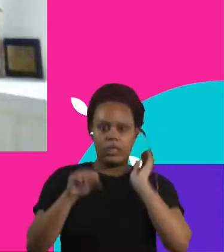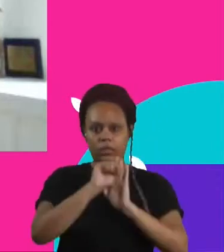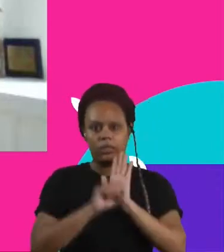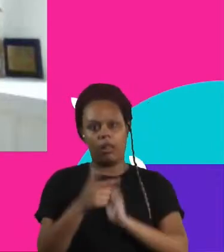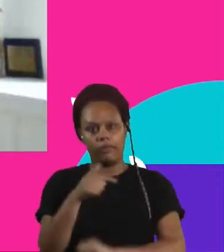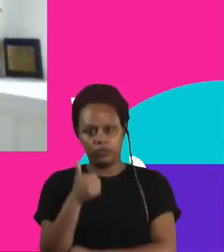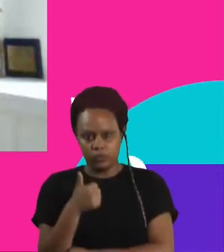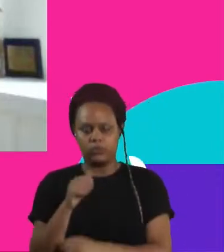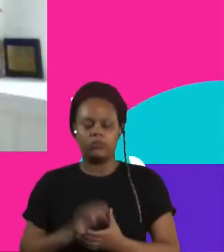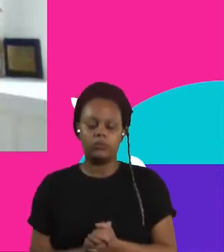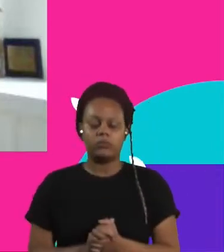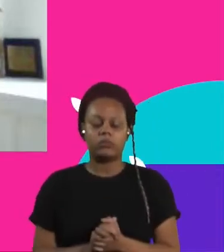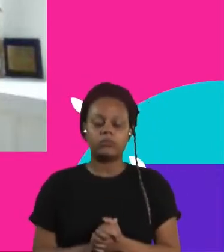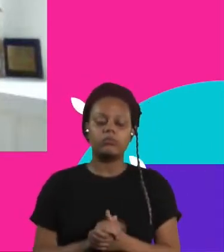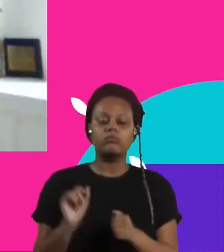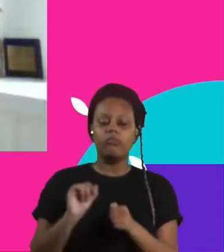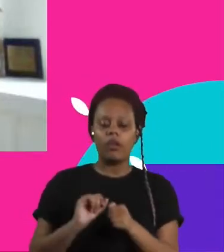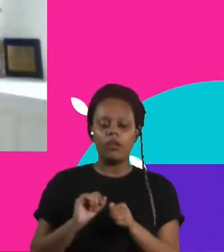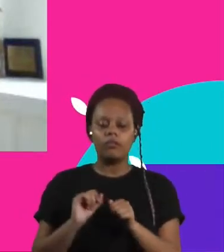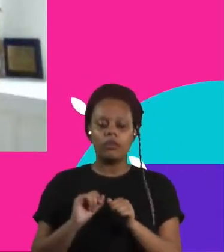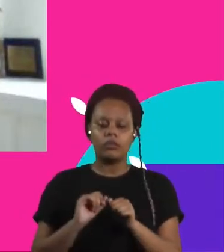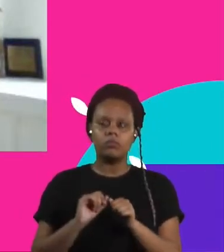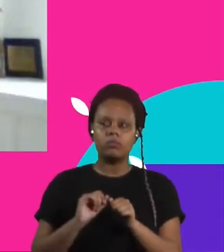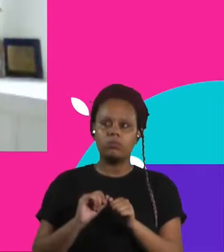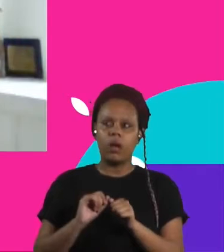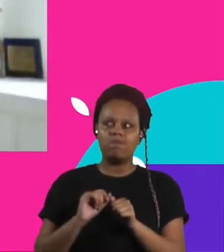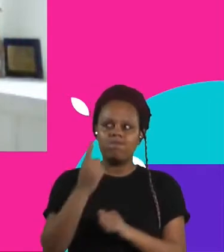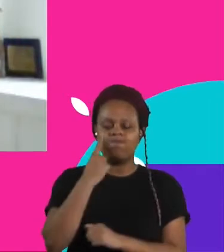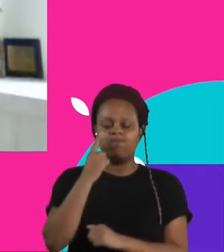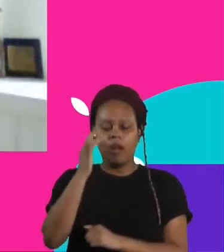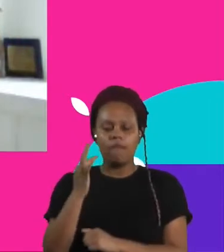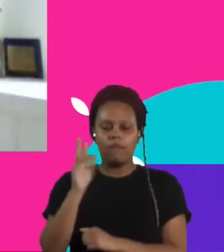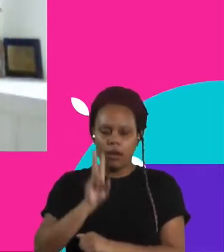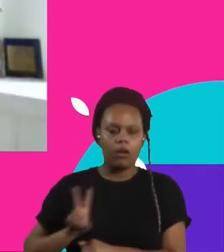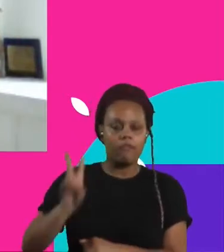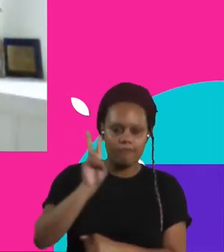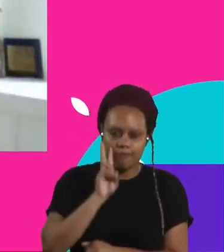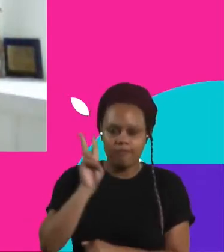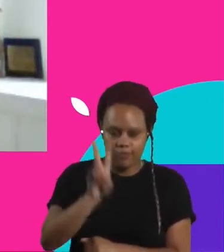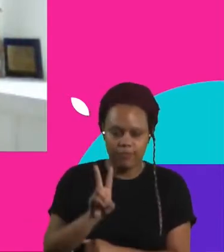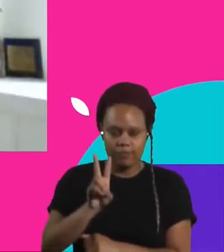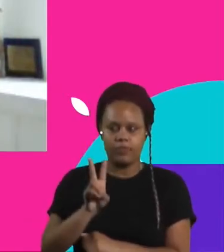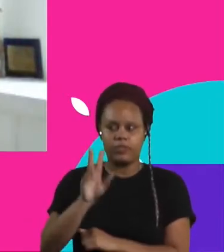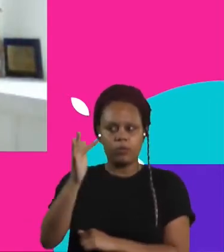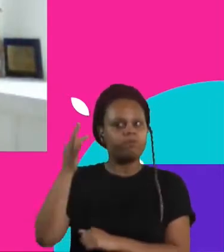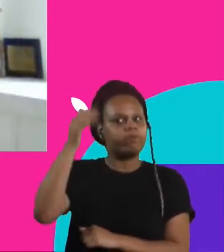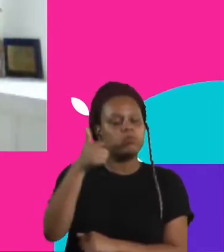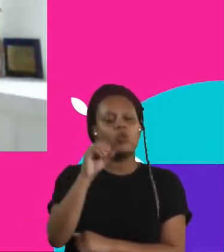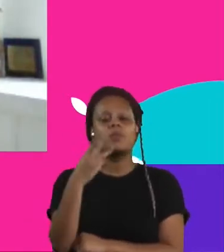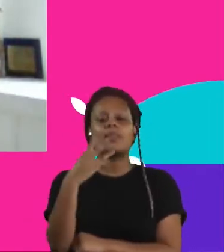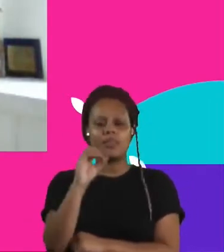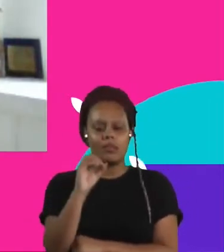uma projeção de até 2030 e pensando o que um cidadão em 2030 precisa saber e